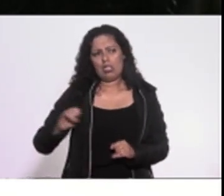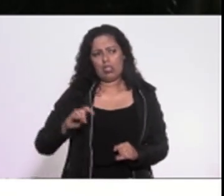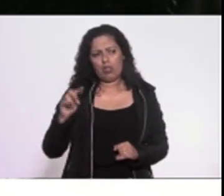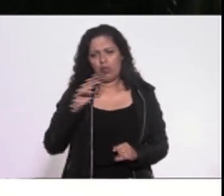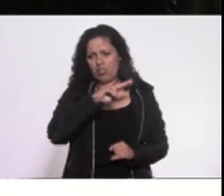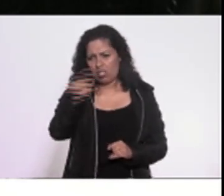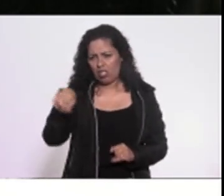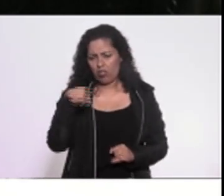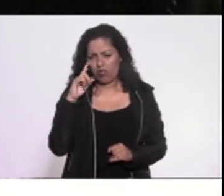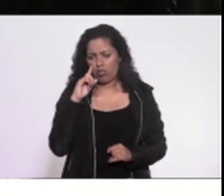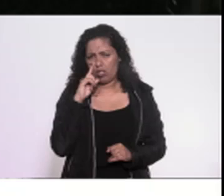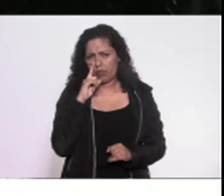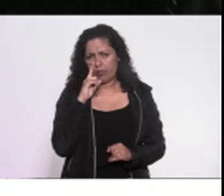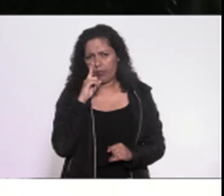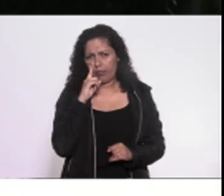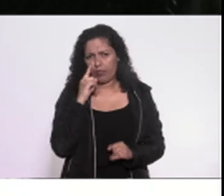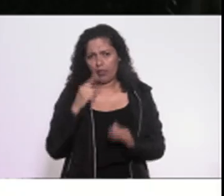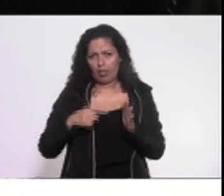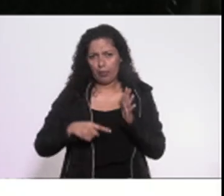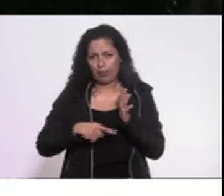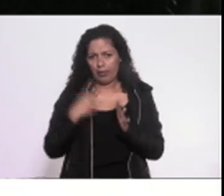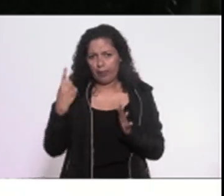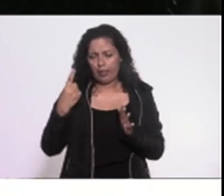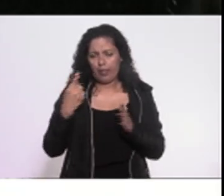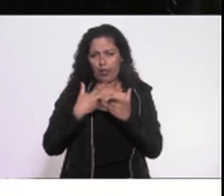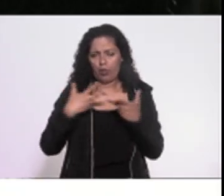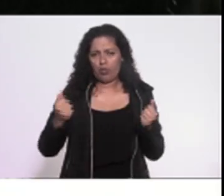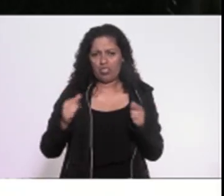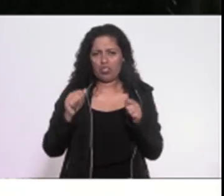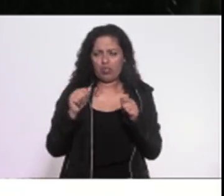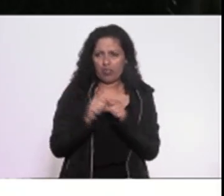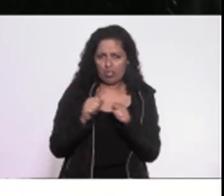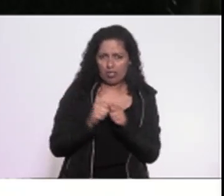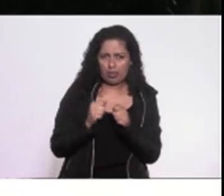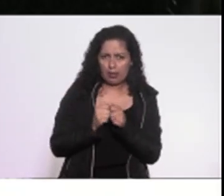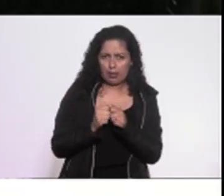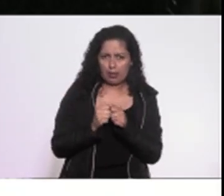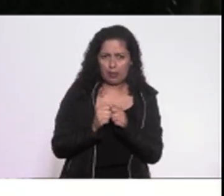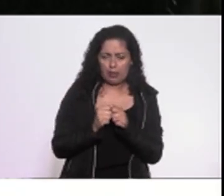a verificar isso, que a primeira medida que foi adotada